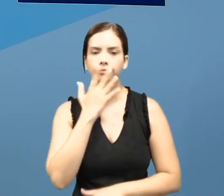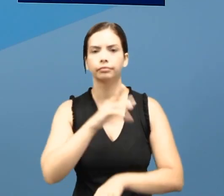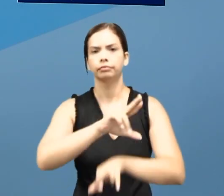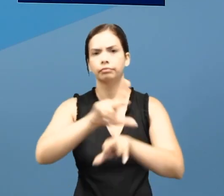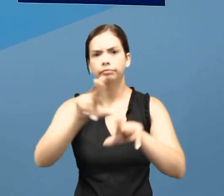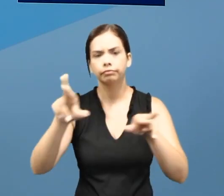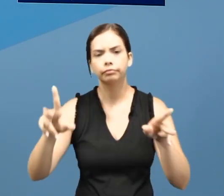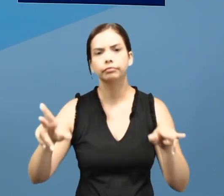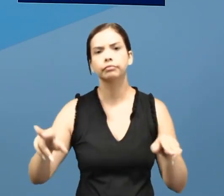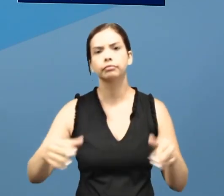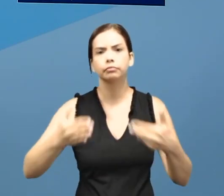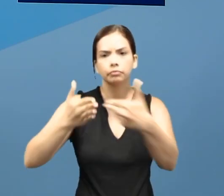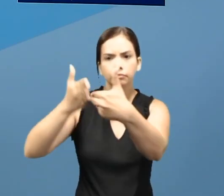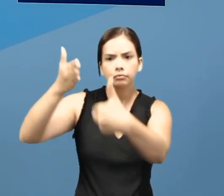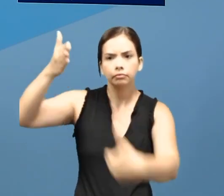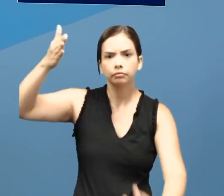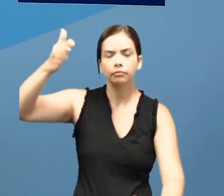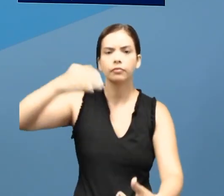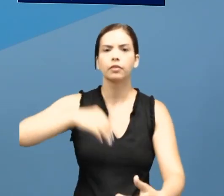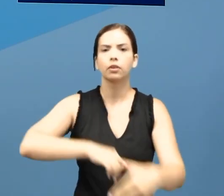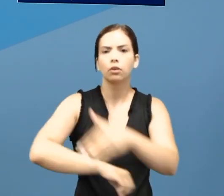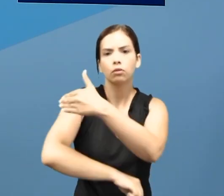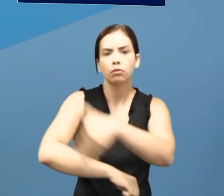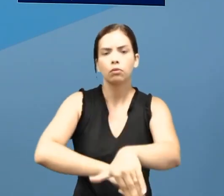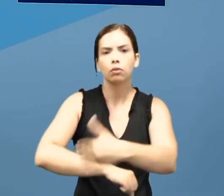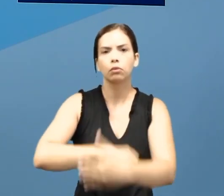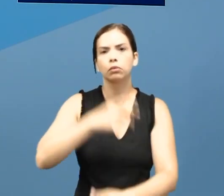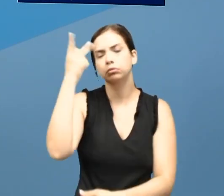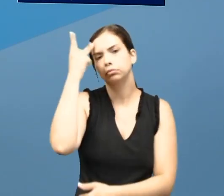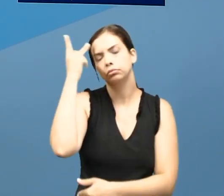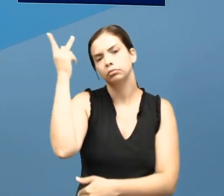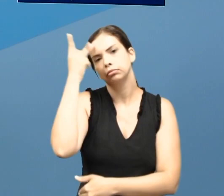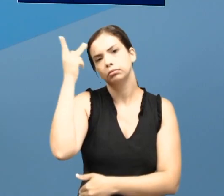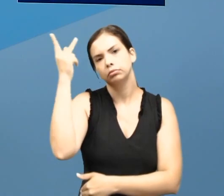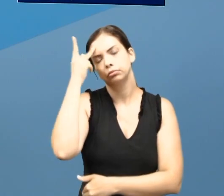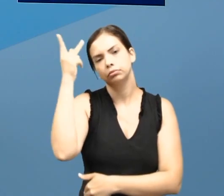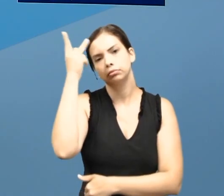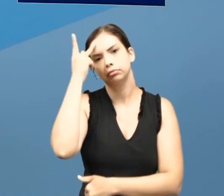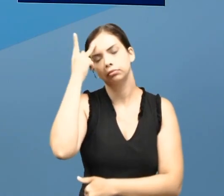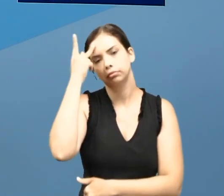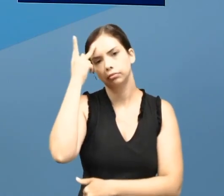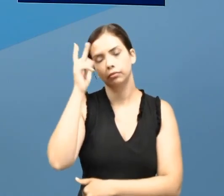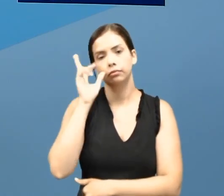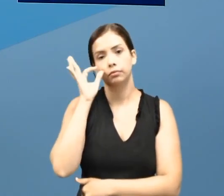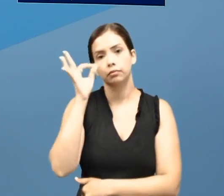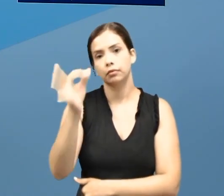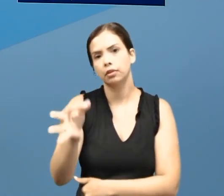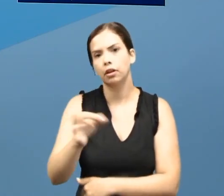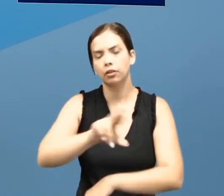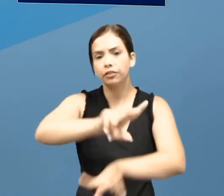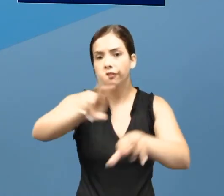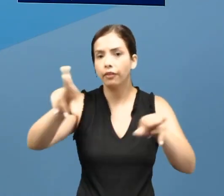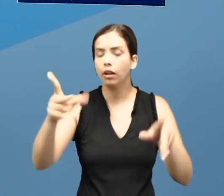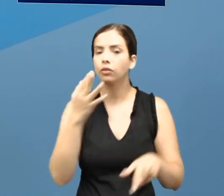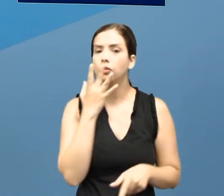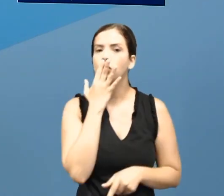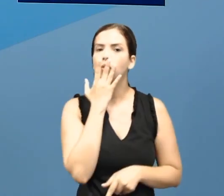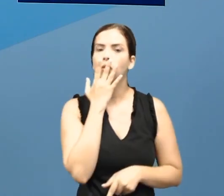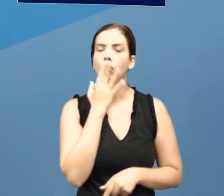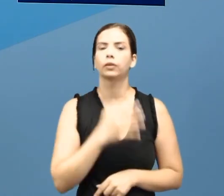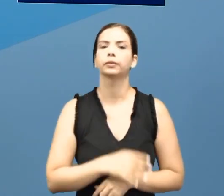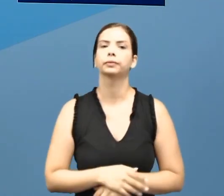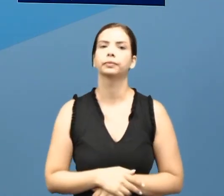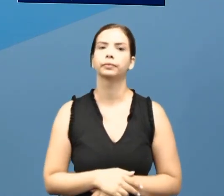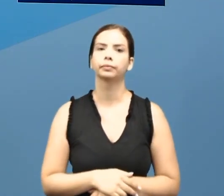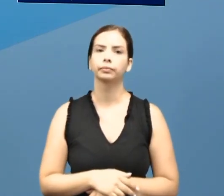Isso é um muro, né, de uma rua lá de São Paulo, né, que você vê a policromia. Então, você vê vários